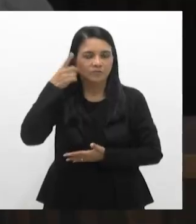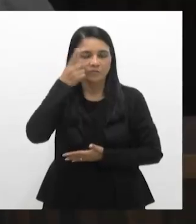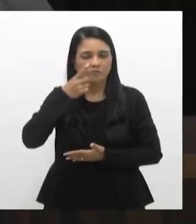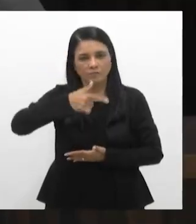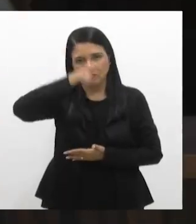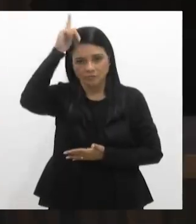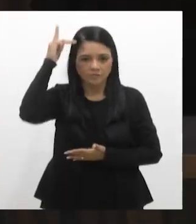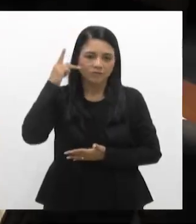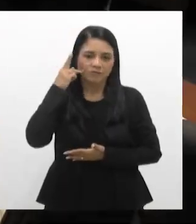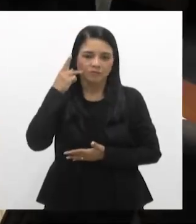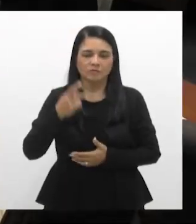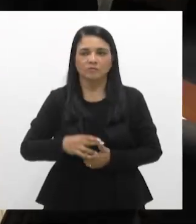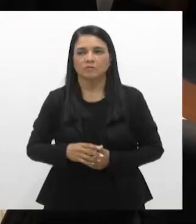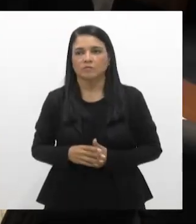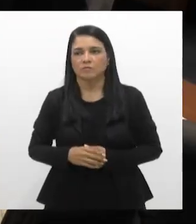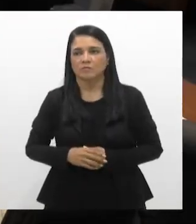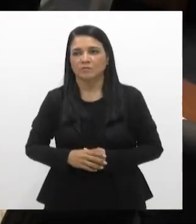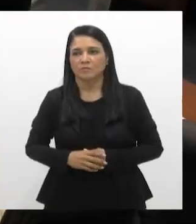Luiz Paulo.